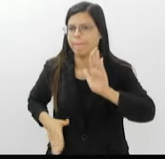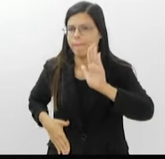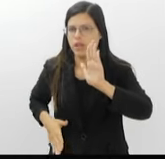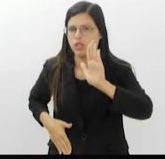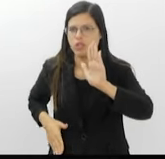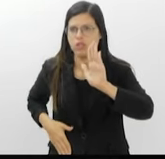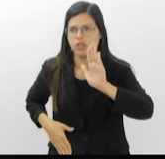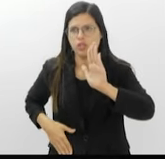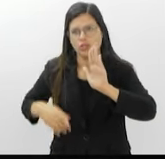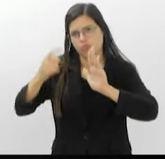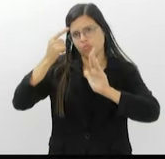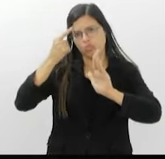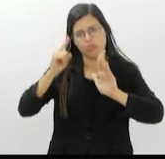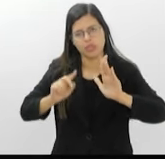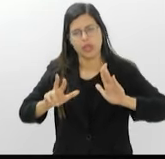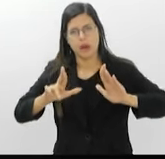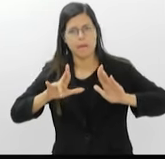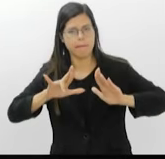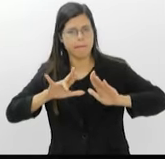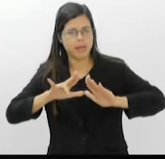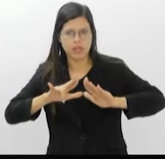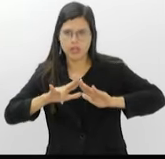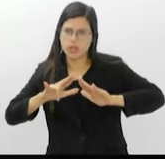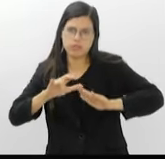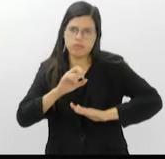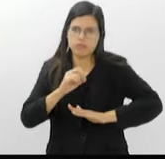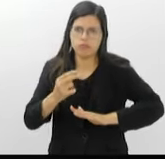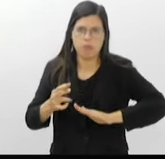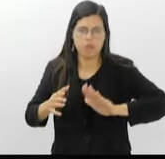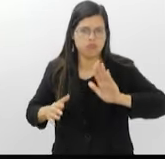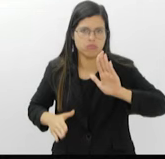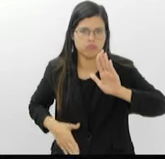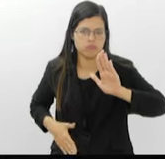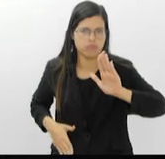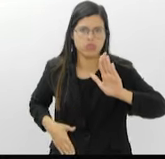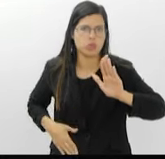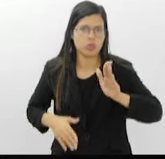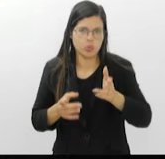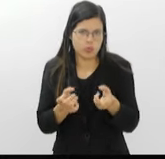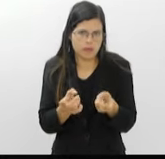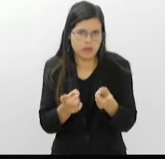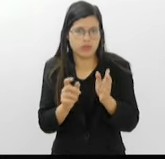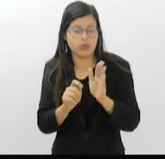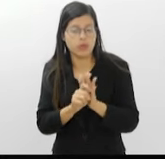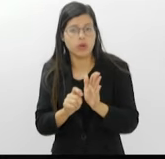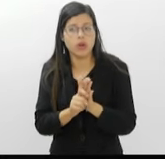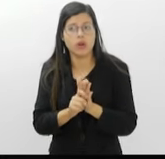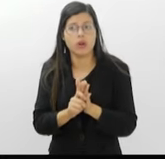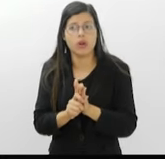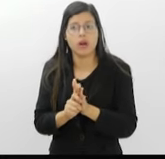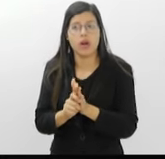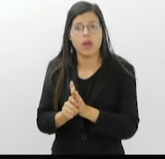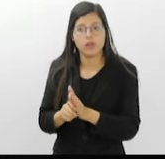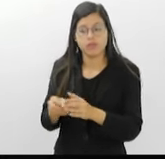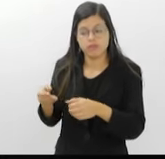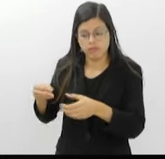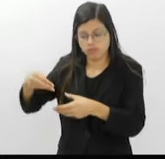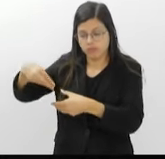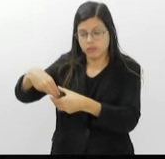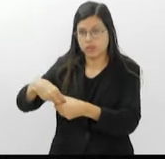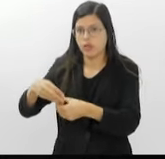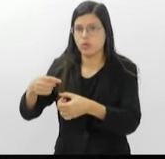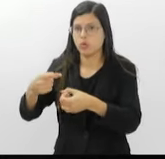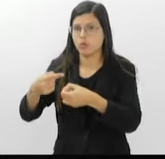são narcotraficantes ou milicianos, de queimados iam para dentro de Austin